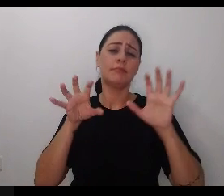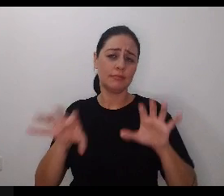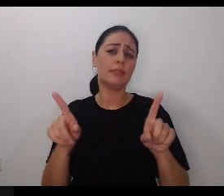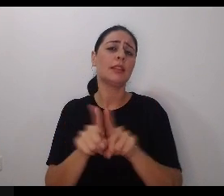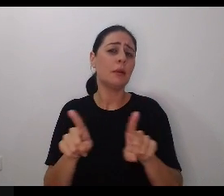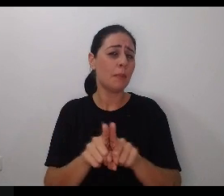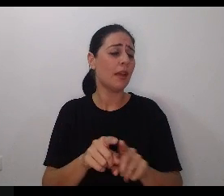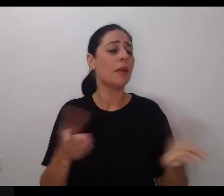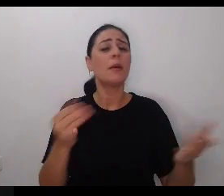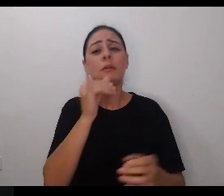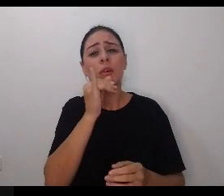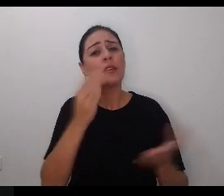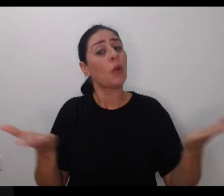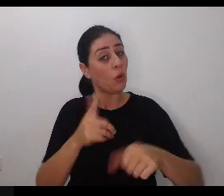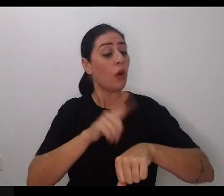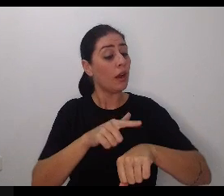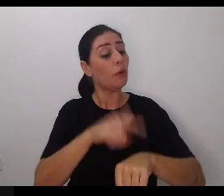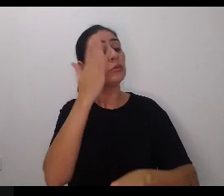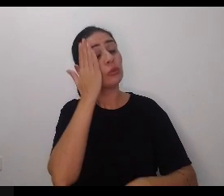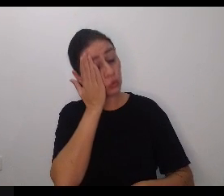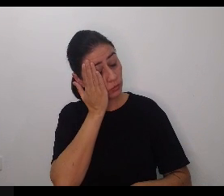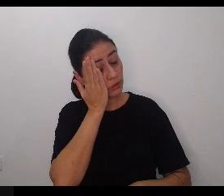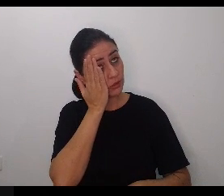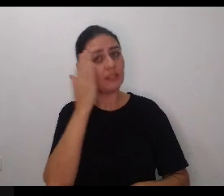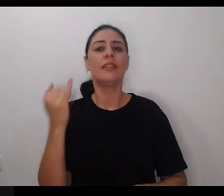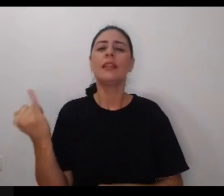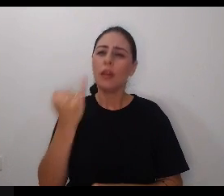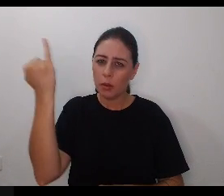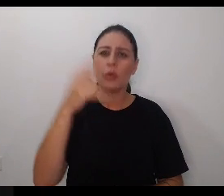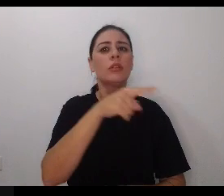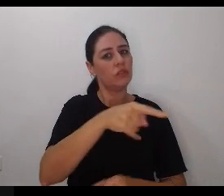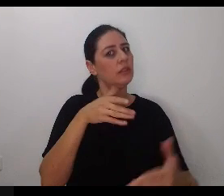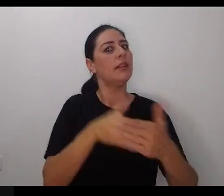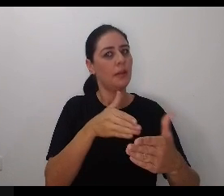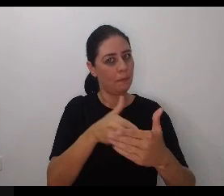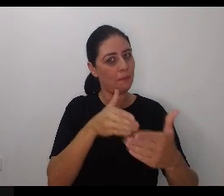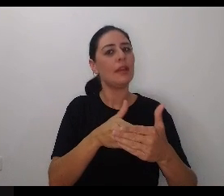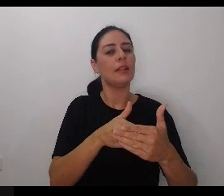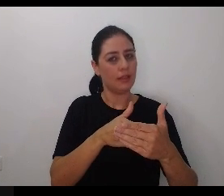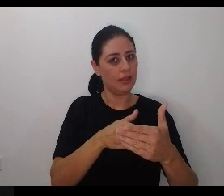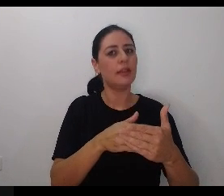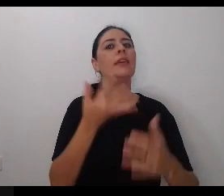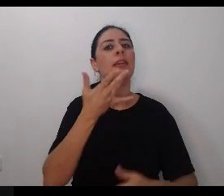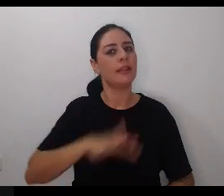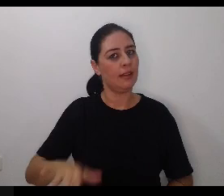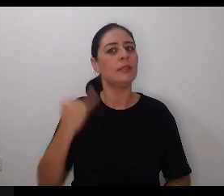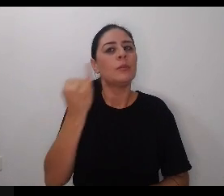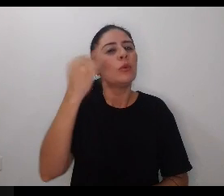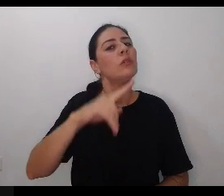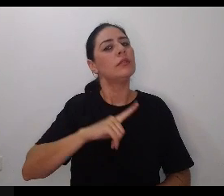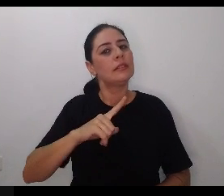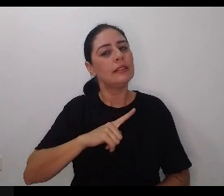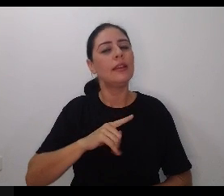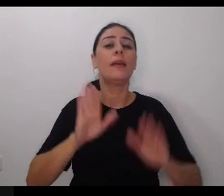de ir dormir, por exemplo, né? Dentro do exemplo. Então, é importante colocar os limites, inclusive para a